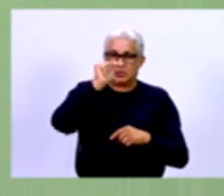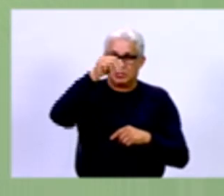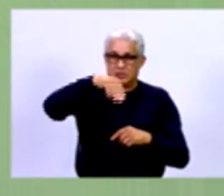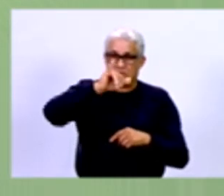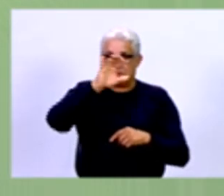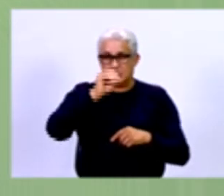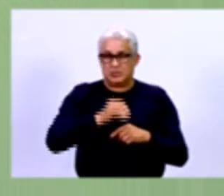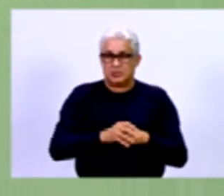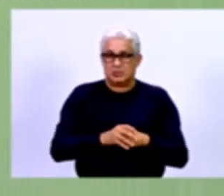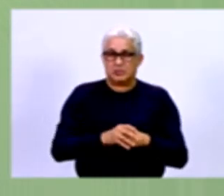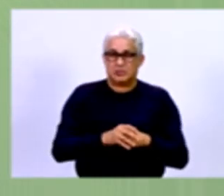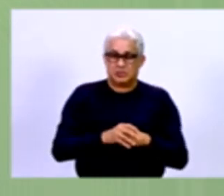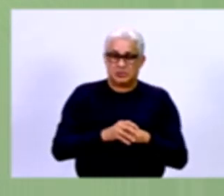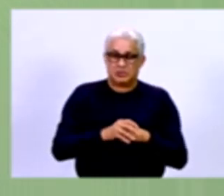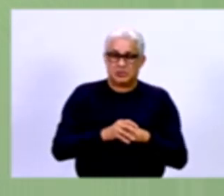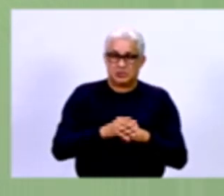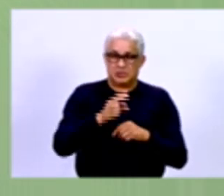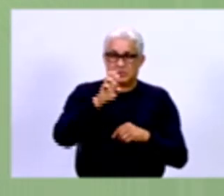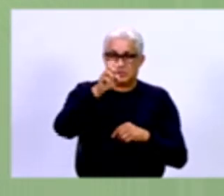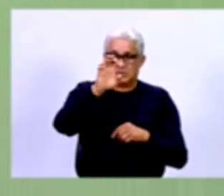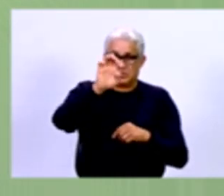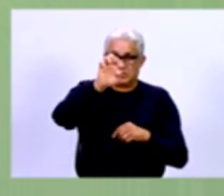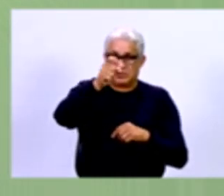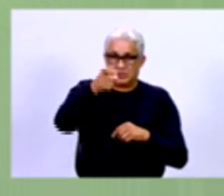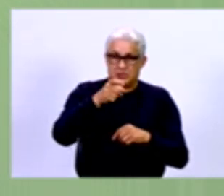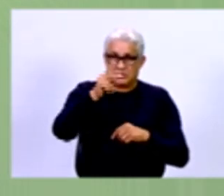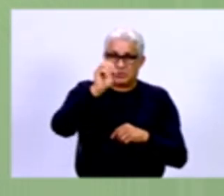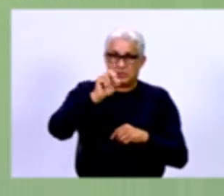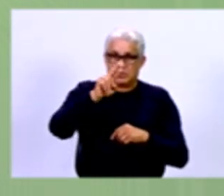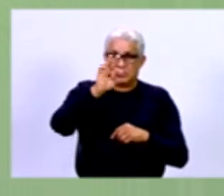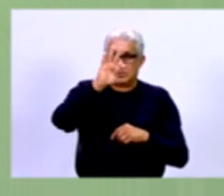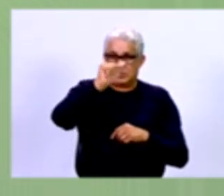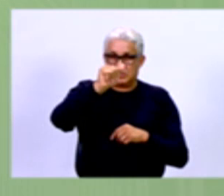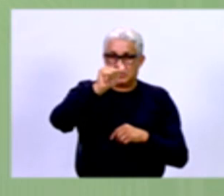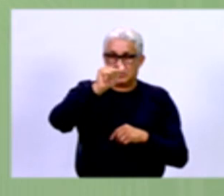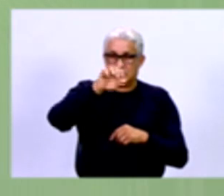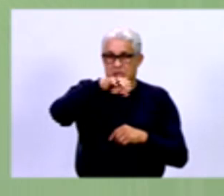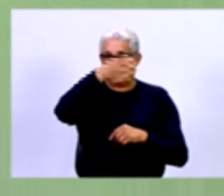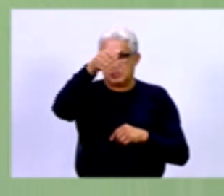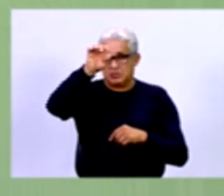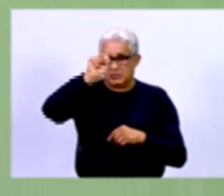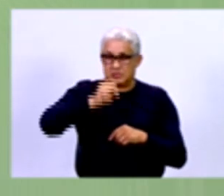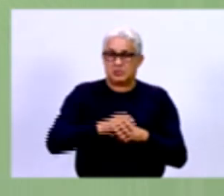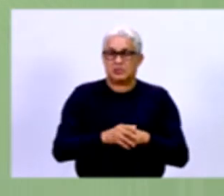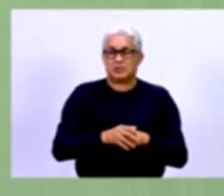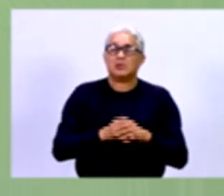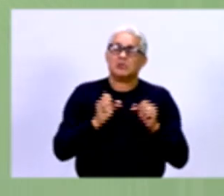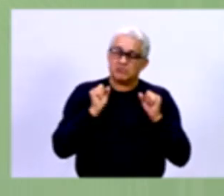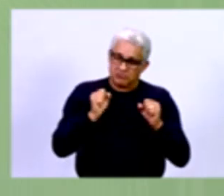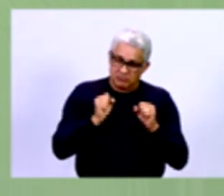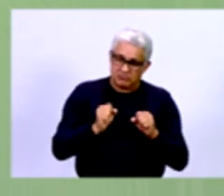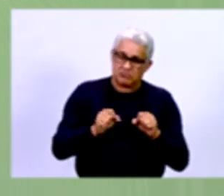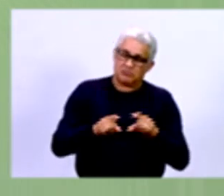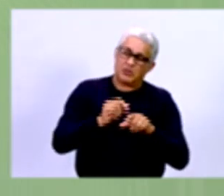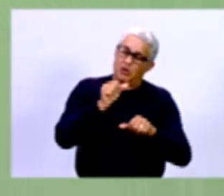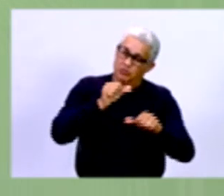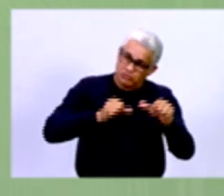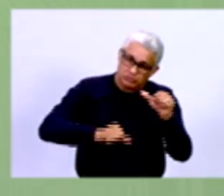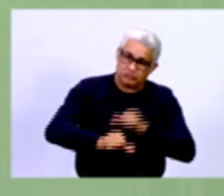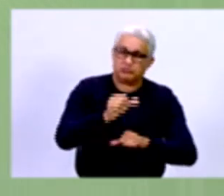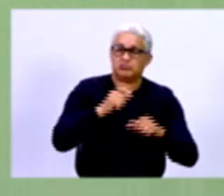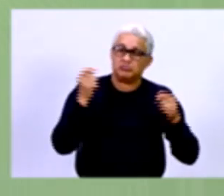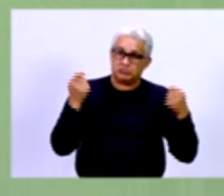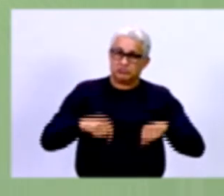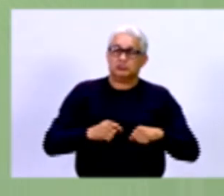exportações. Você pode manipular a taxa de câmbio para ter um efeito contrário, para, quando